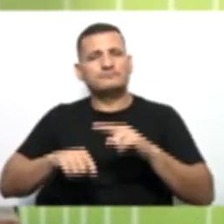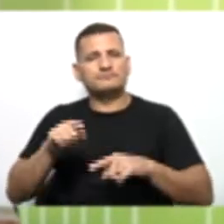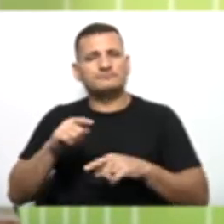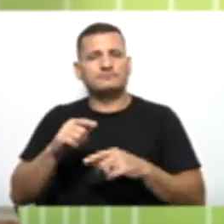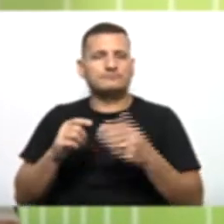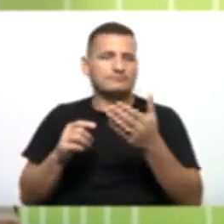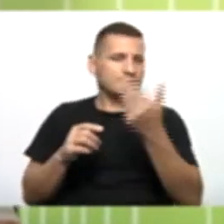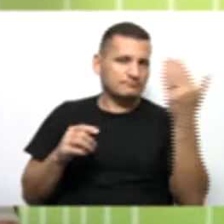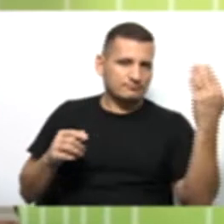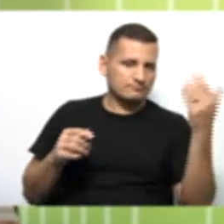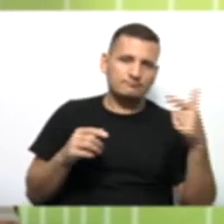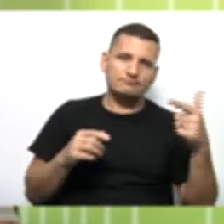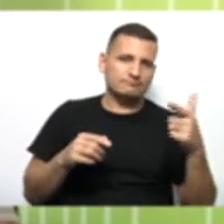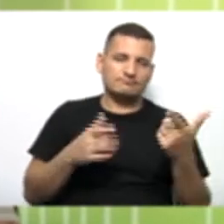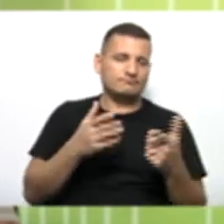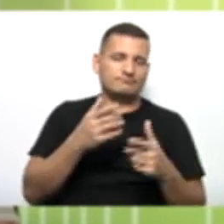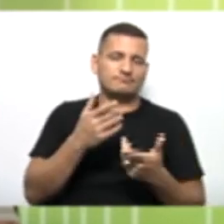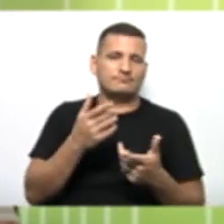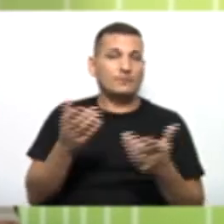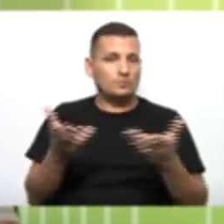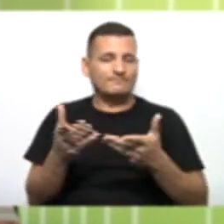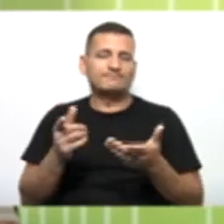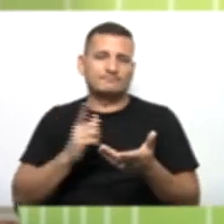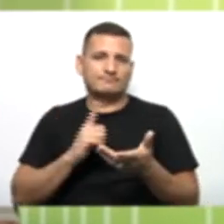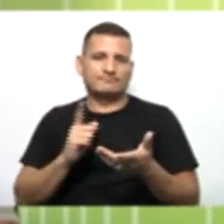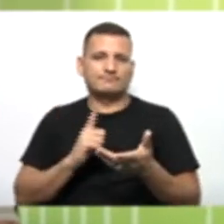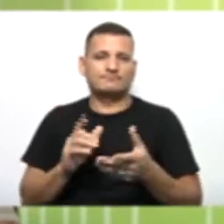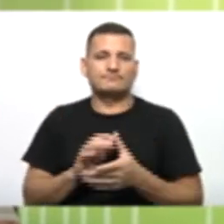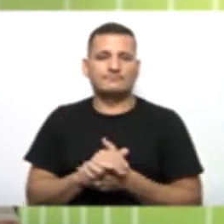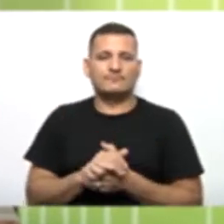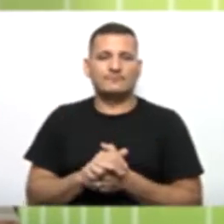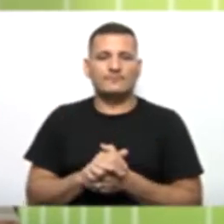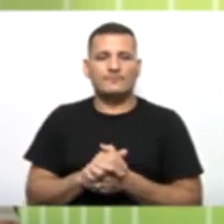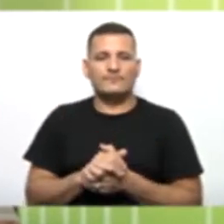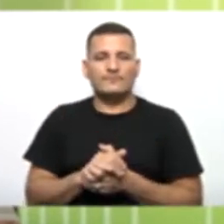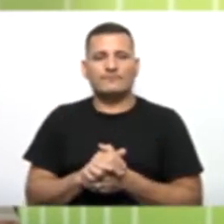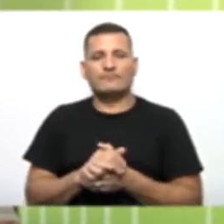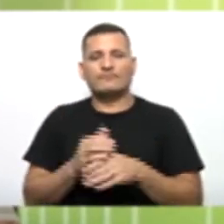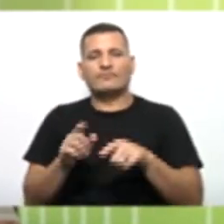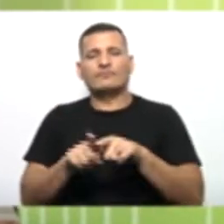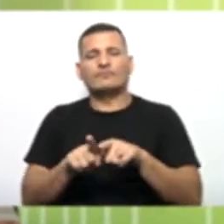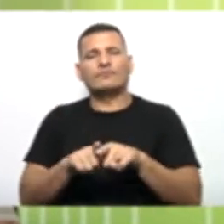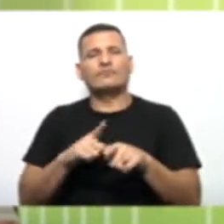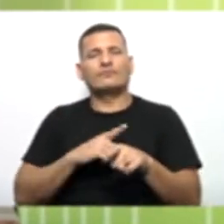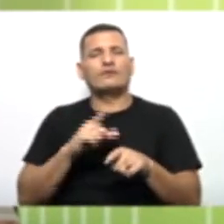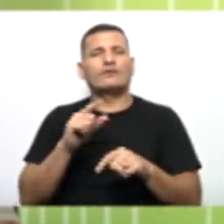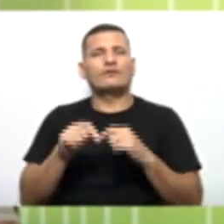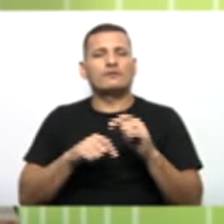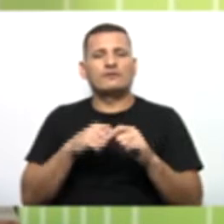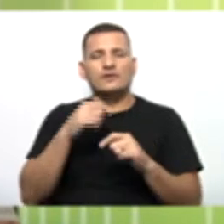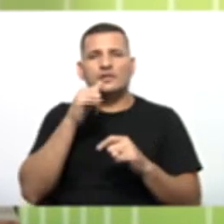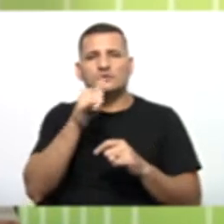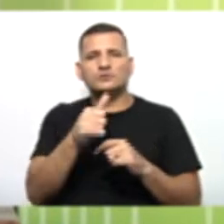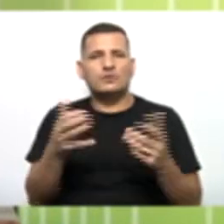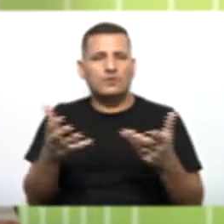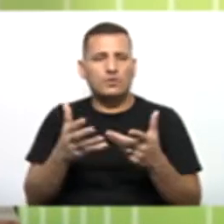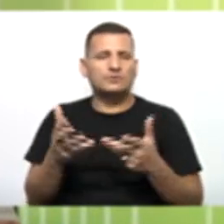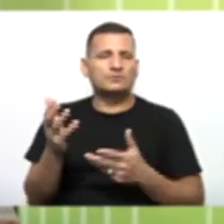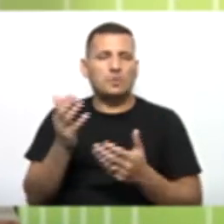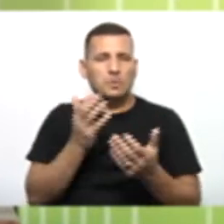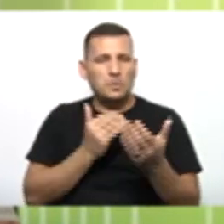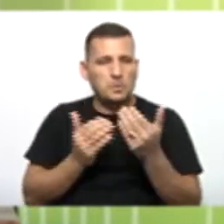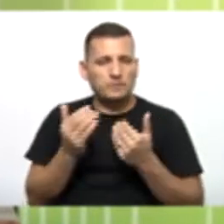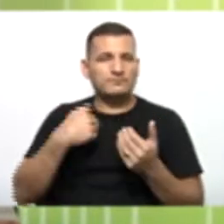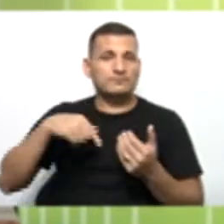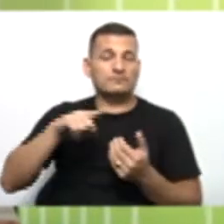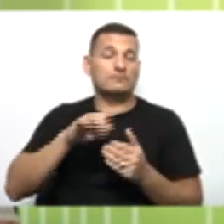era praticamente nula. Além disso, nós temos a quantidade de energia que nós consumimos, que hoje é enorme. E para